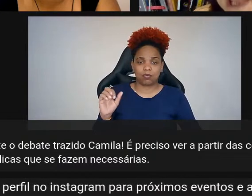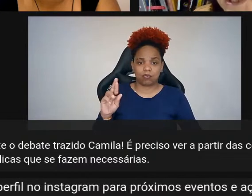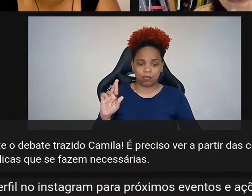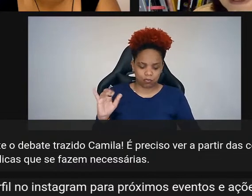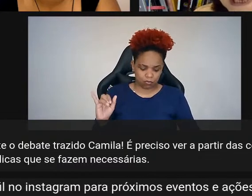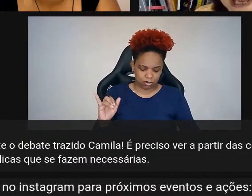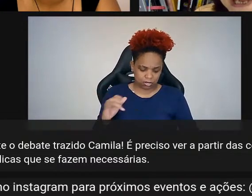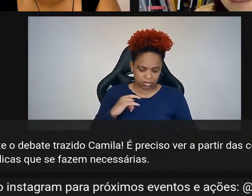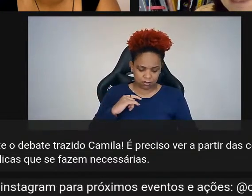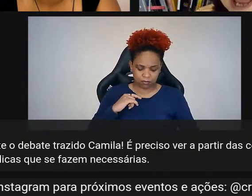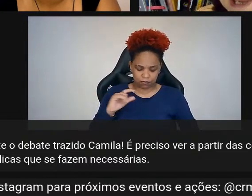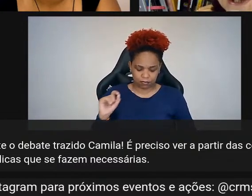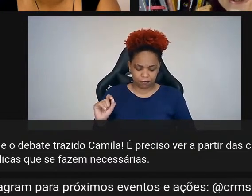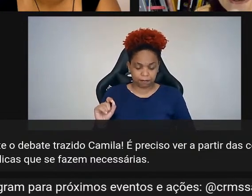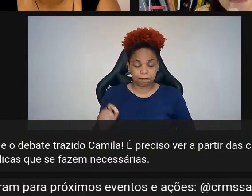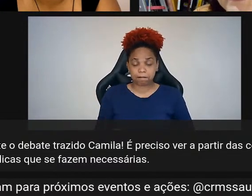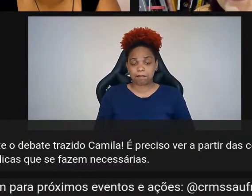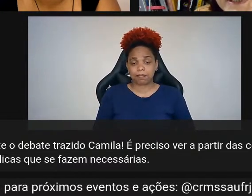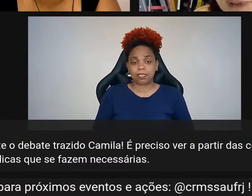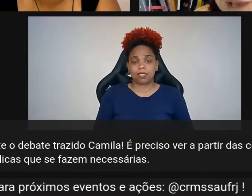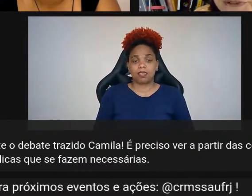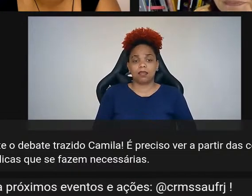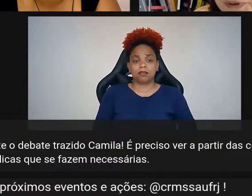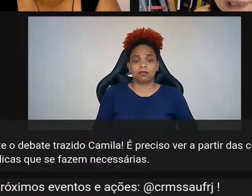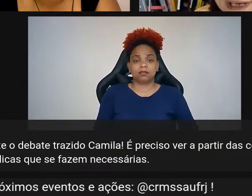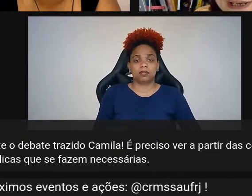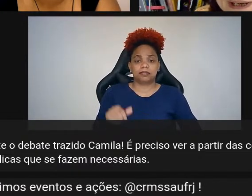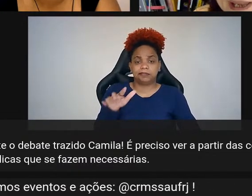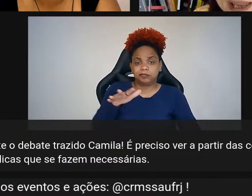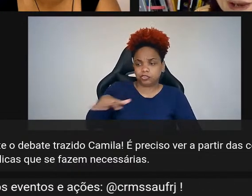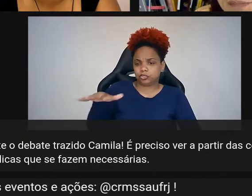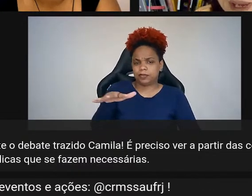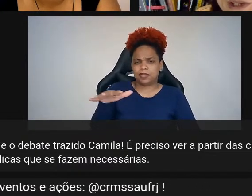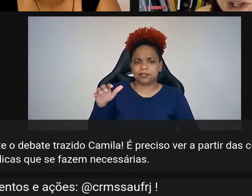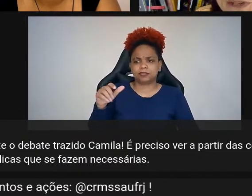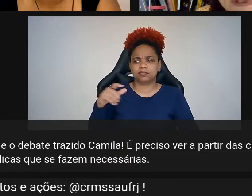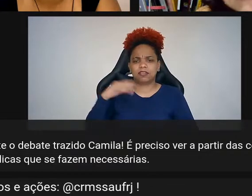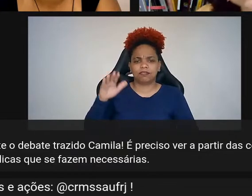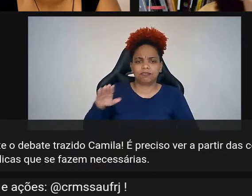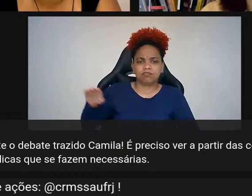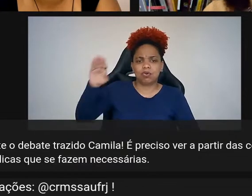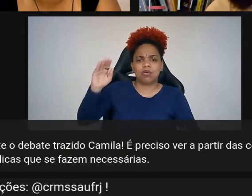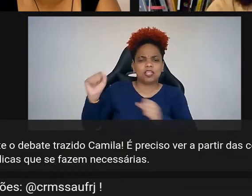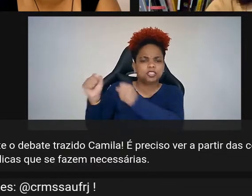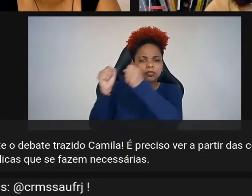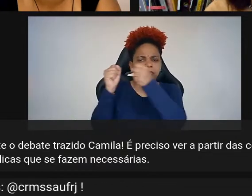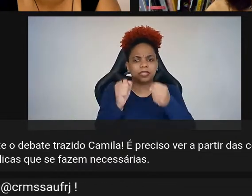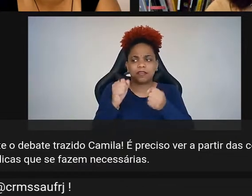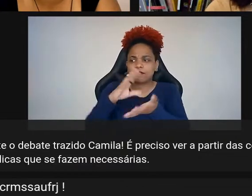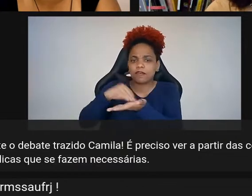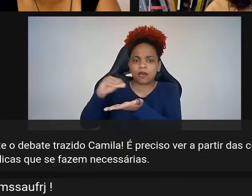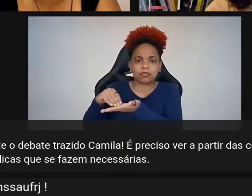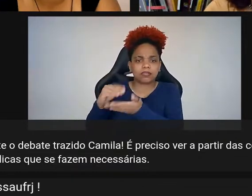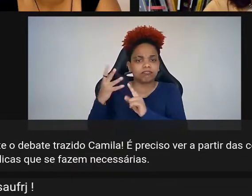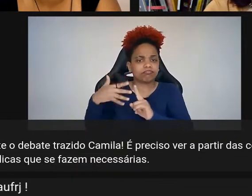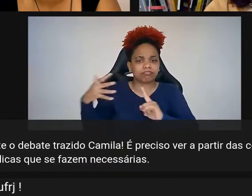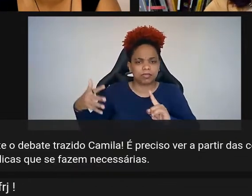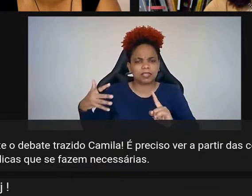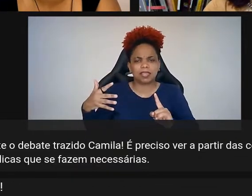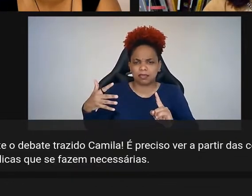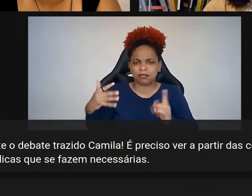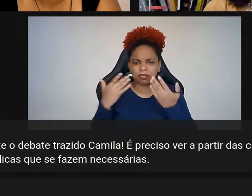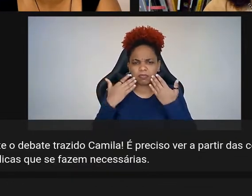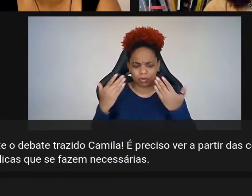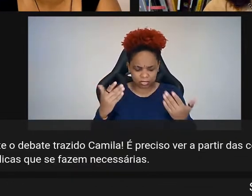pessoas LGBTQIA+, nos espaços de poder, é realmente expressiva. Quer dizer, é uma coisa que